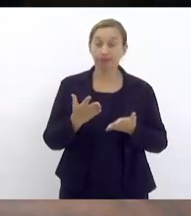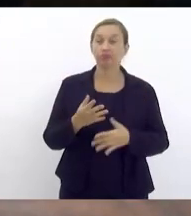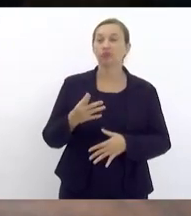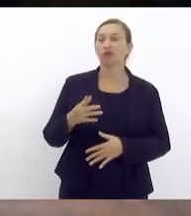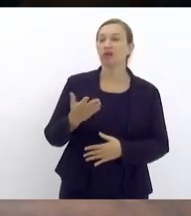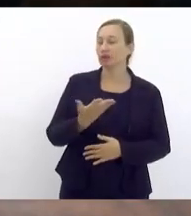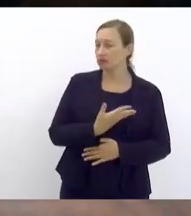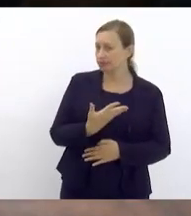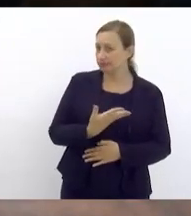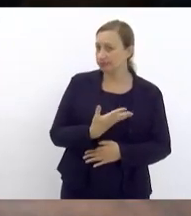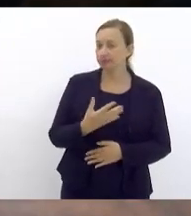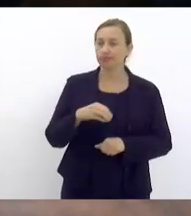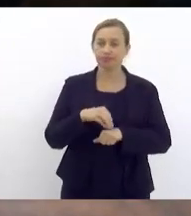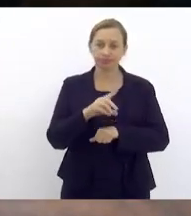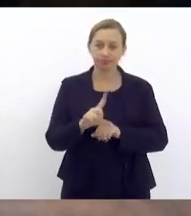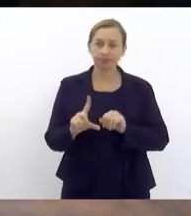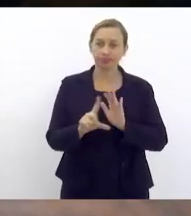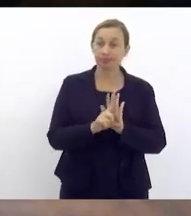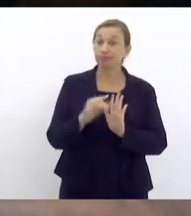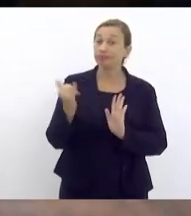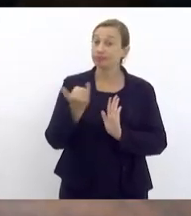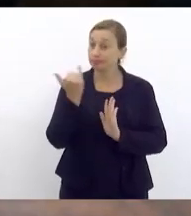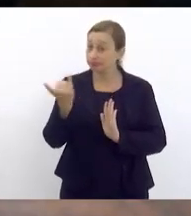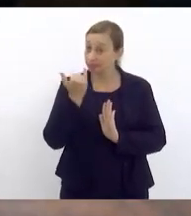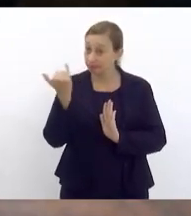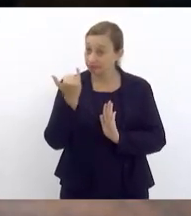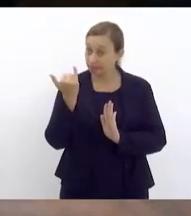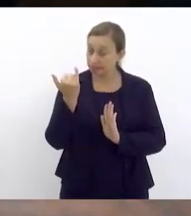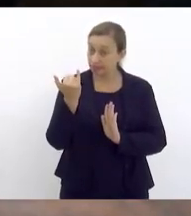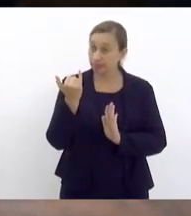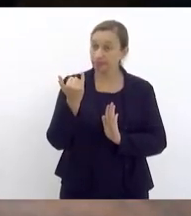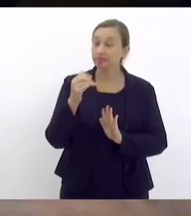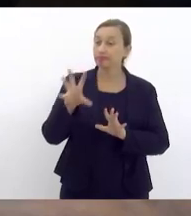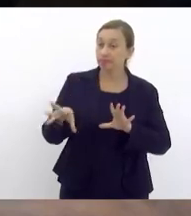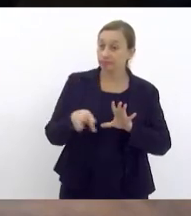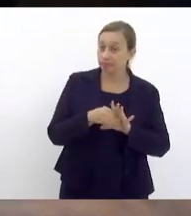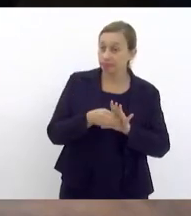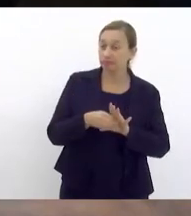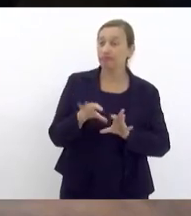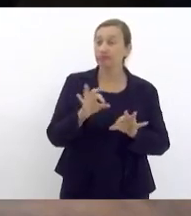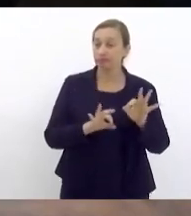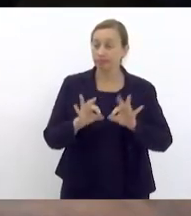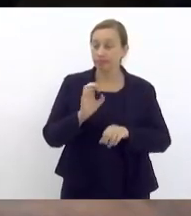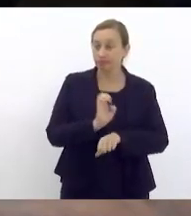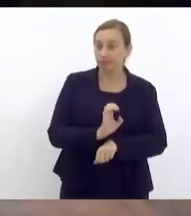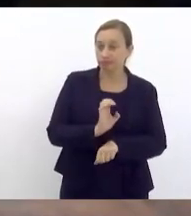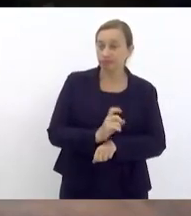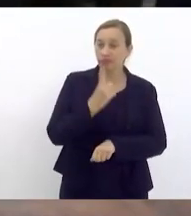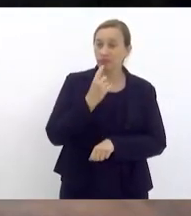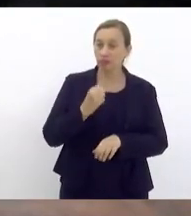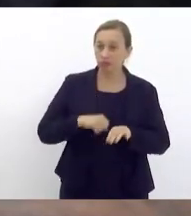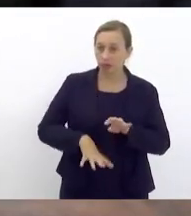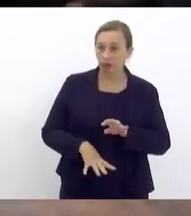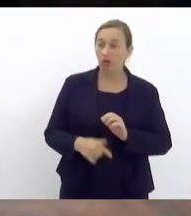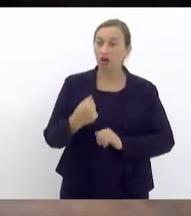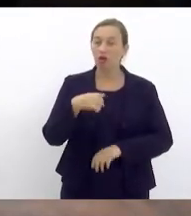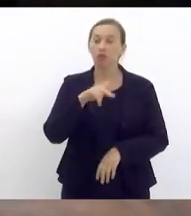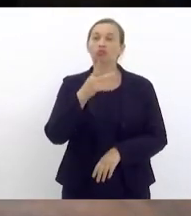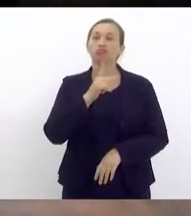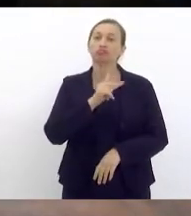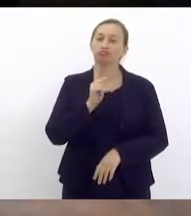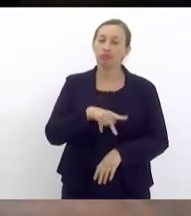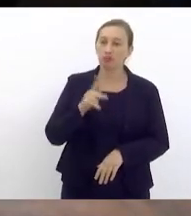da Nobre colega nessa indicação Legislativa tão importante para implementação desse programa Estadual dignidade menstrual eu como professora